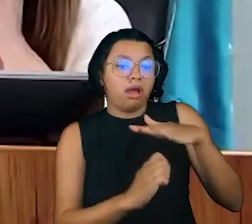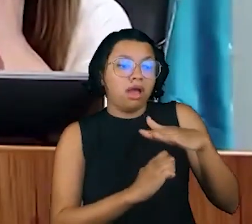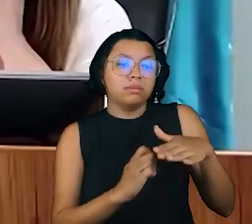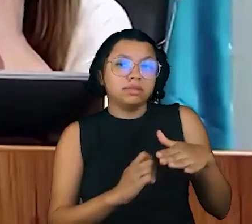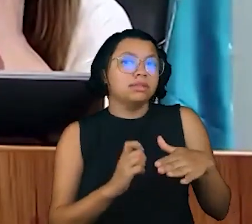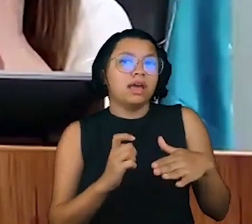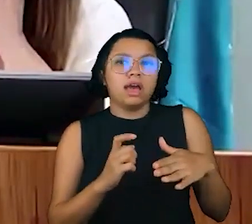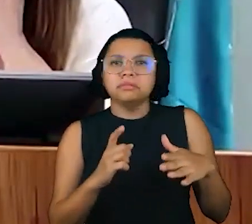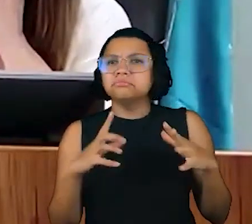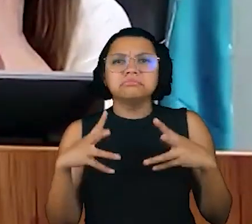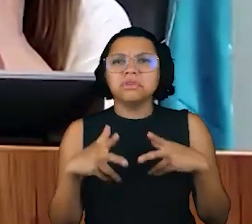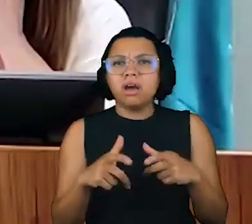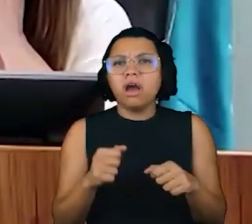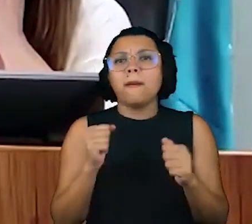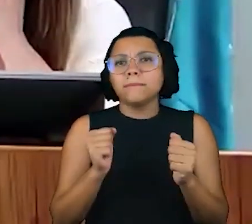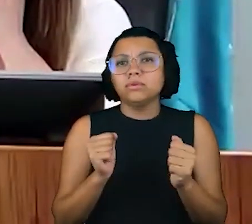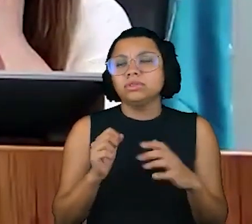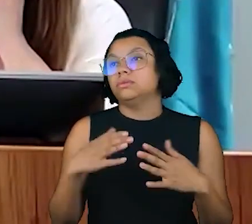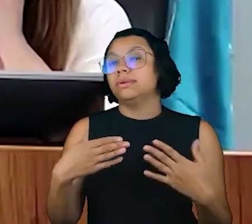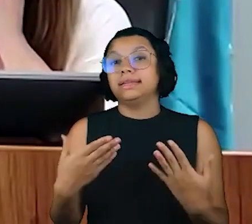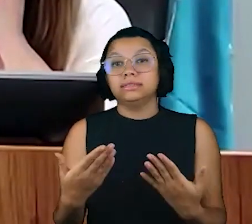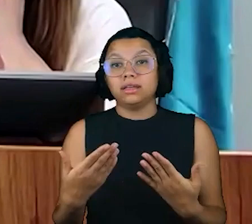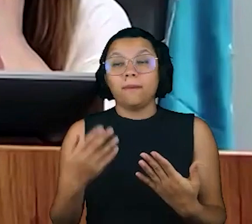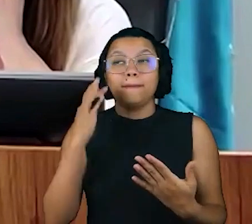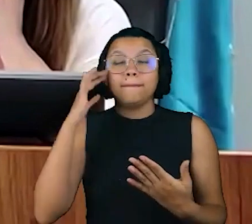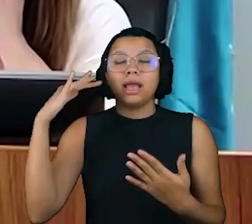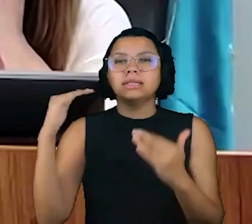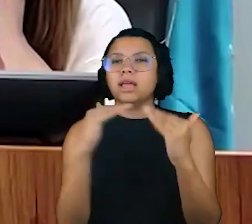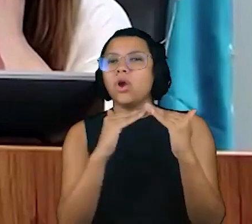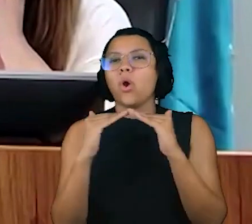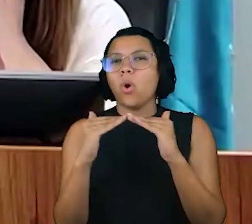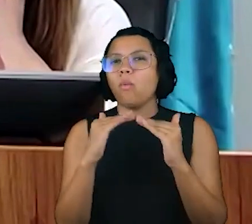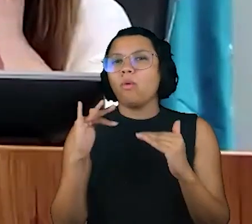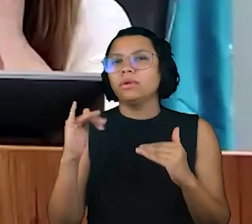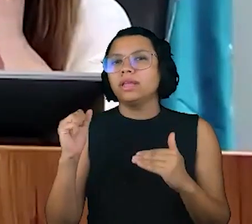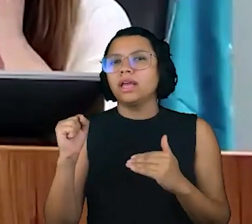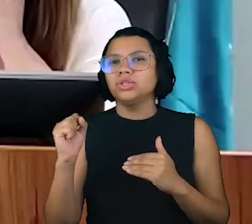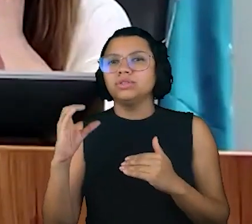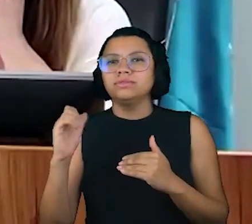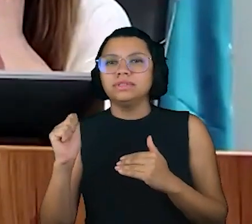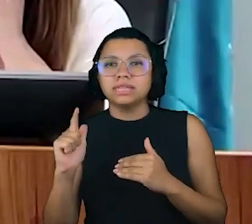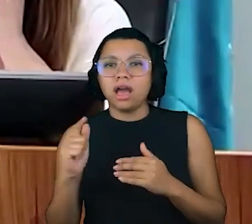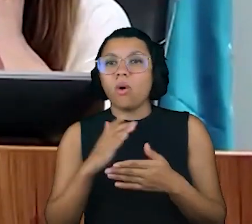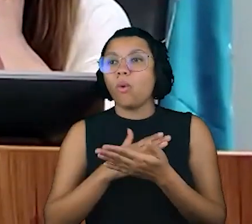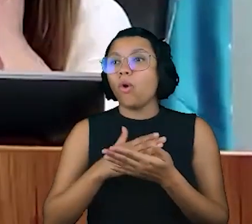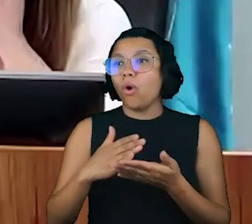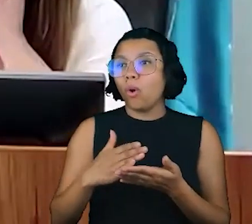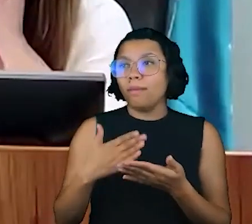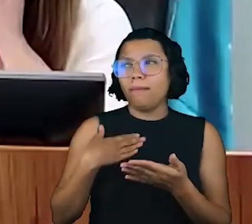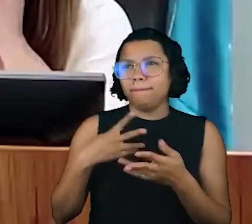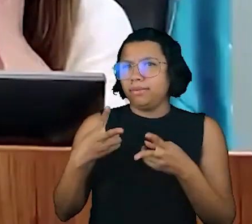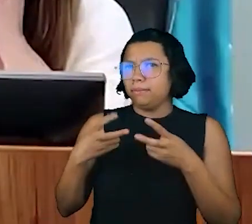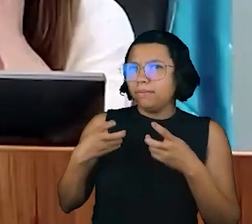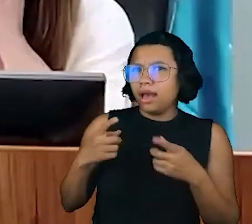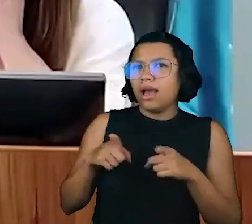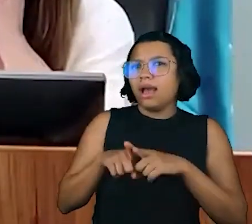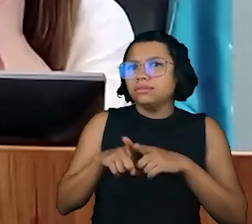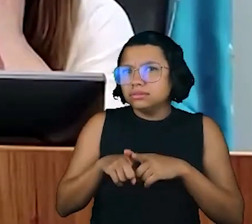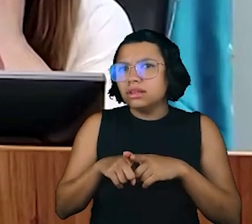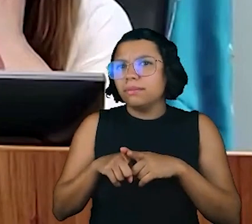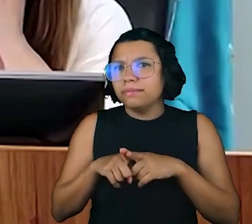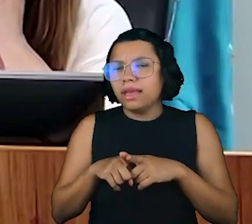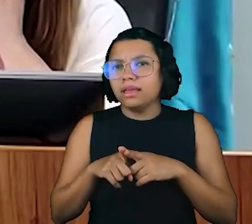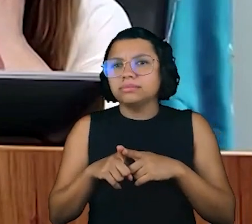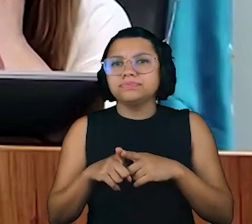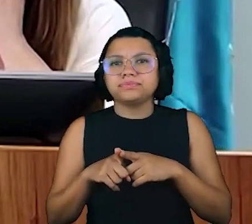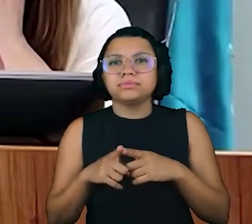que pensar em conformidade fiscal passa, me parece, também por esse